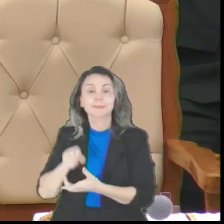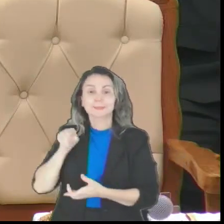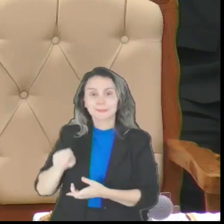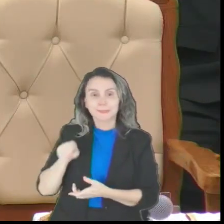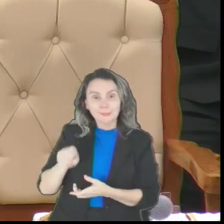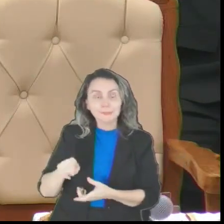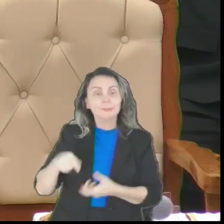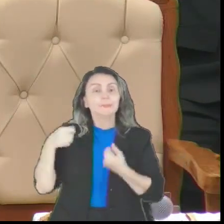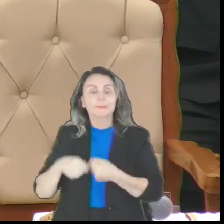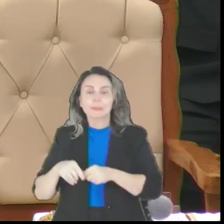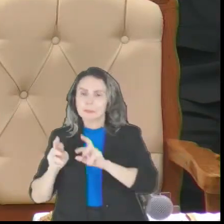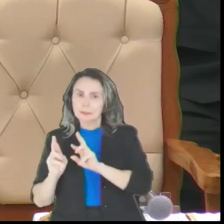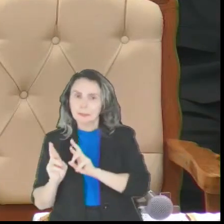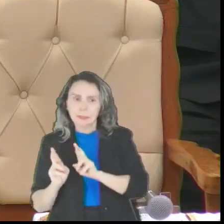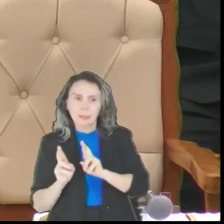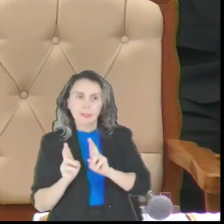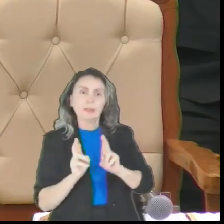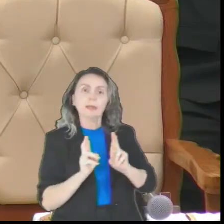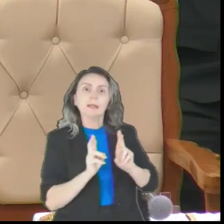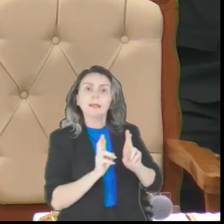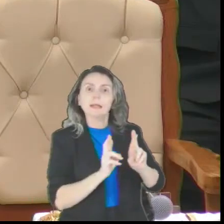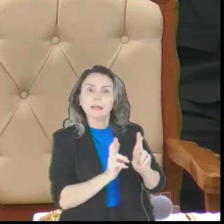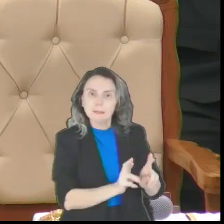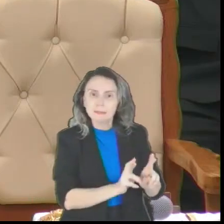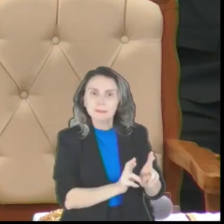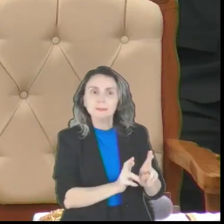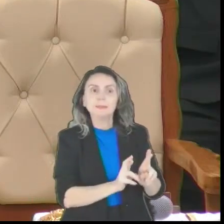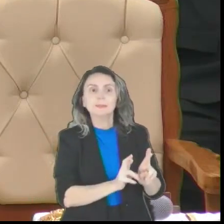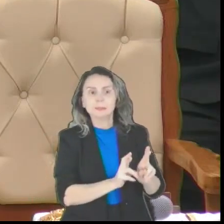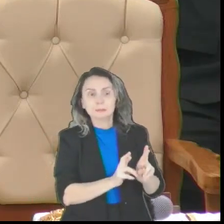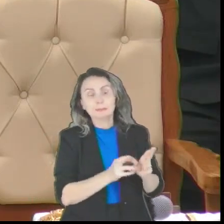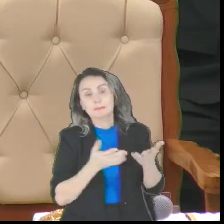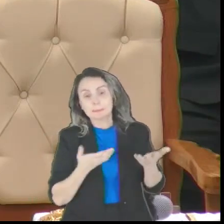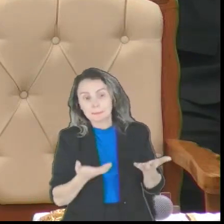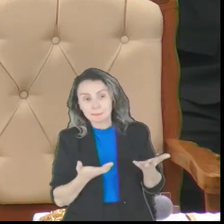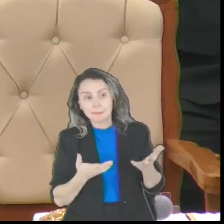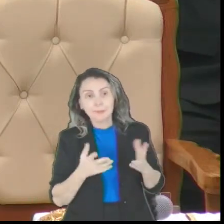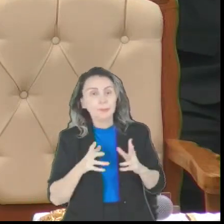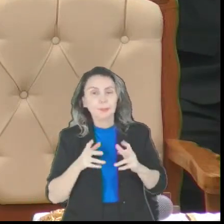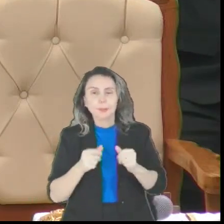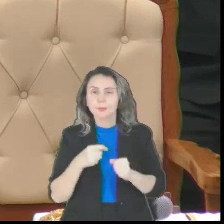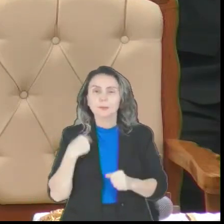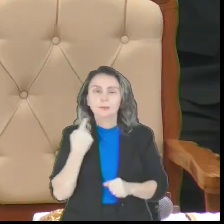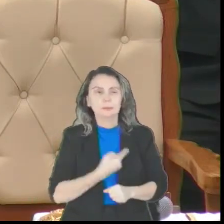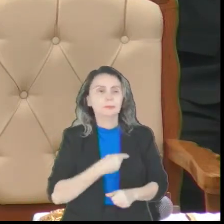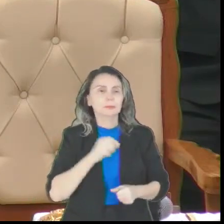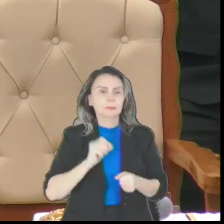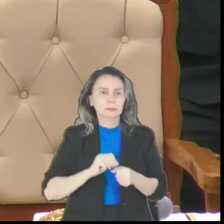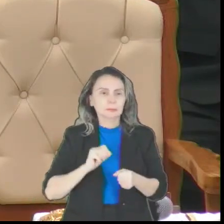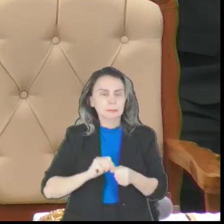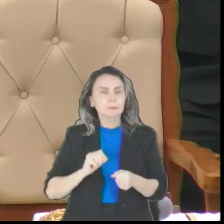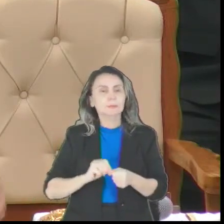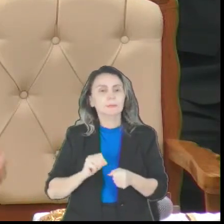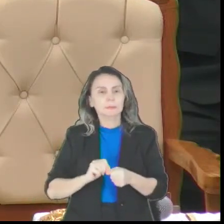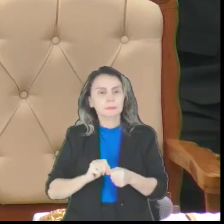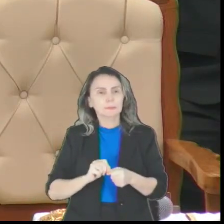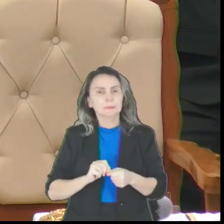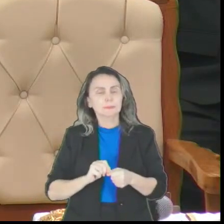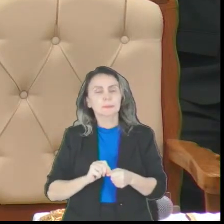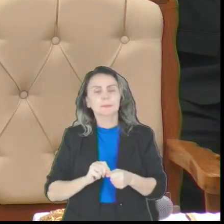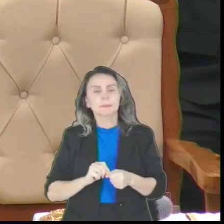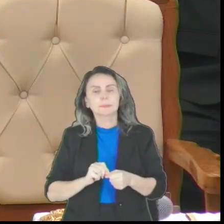respeito diário, ser correspondente a ele. Então, tudo que nós vamos fazer tem que ter o quê? Dinheiro,